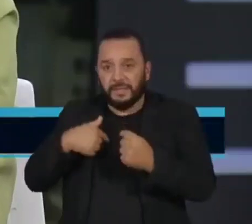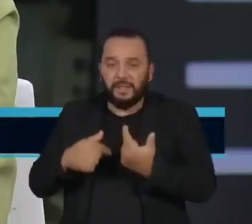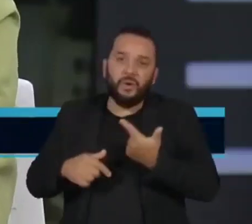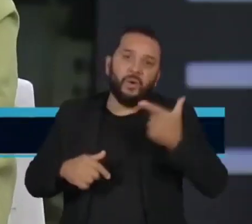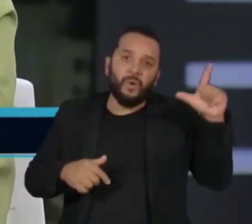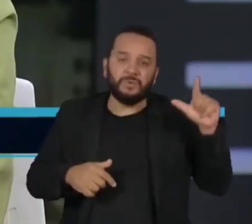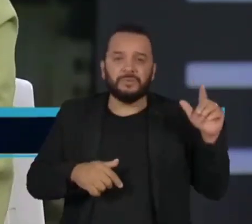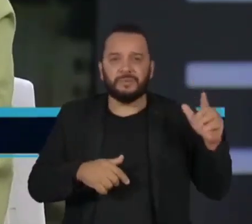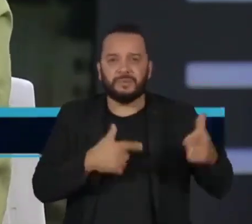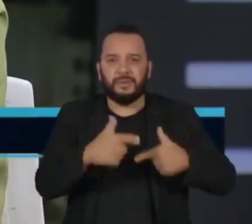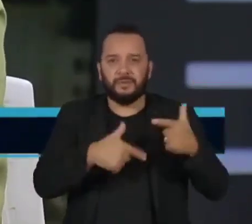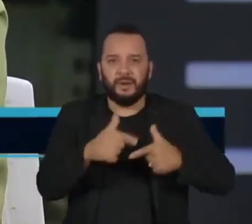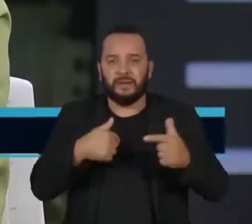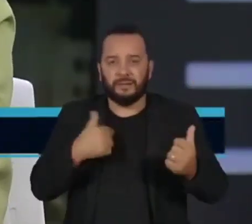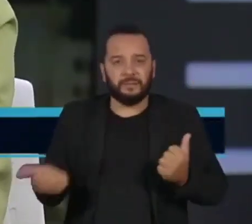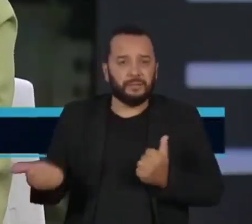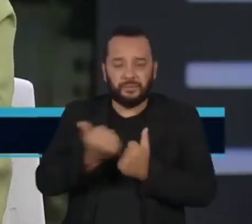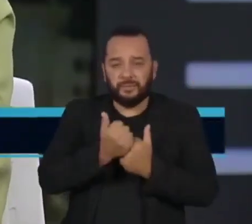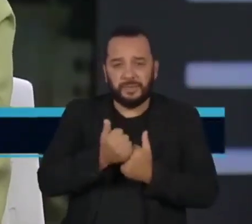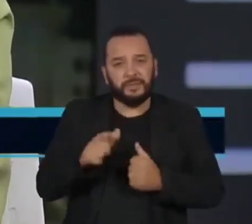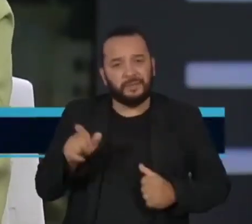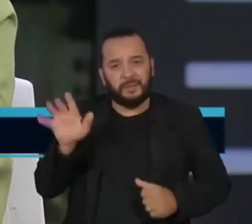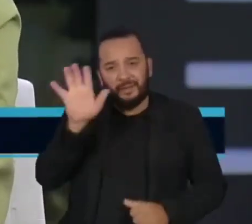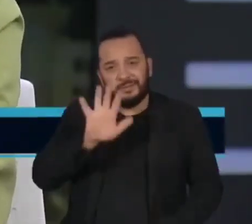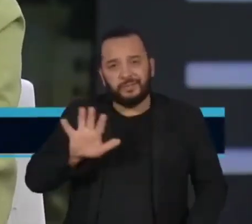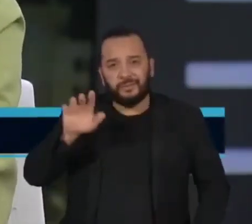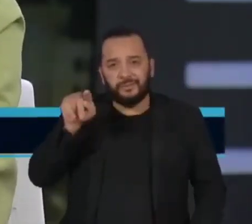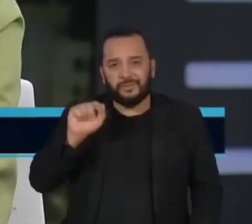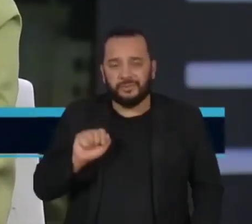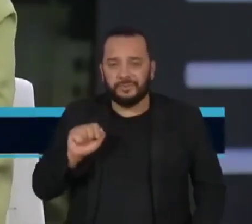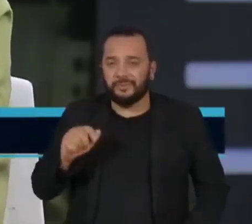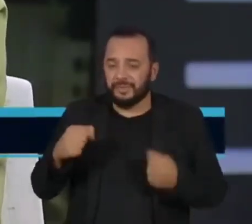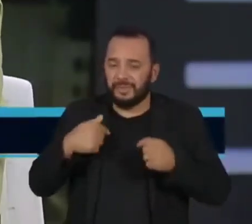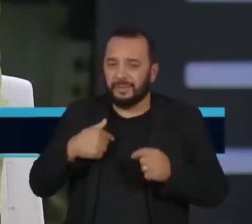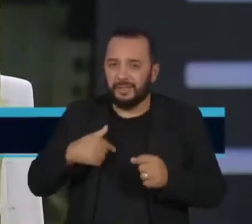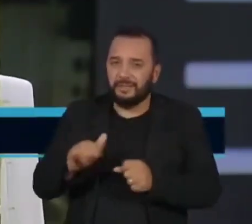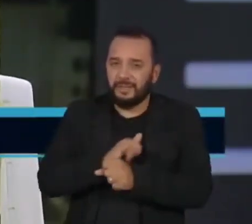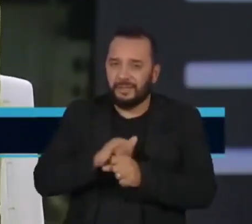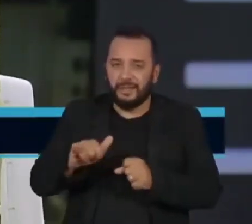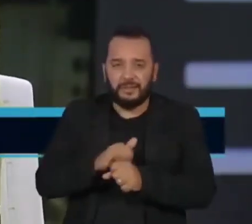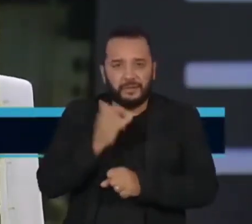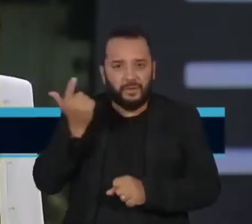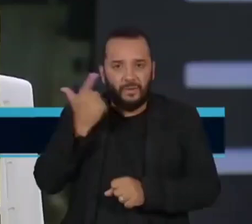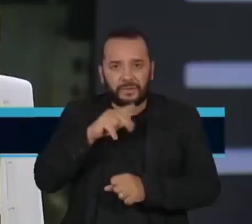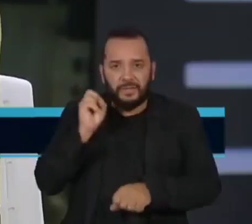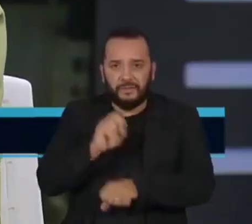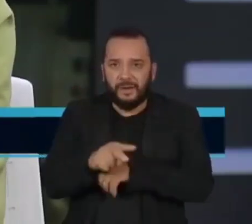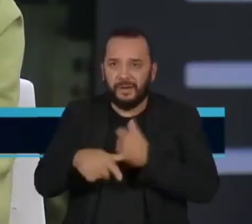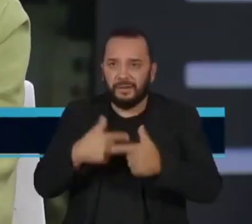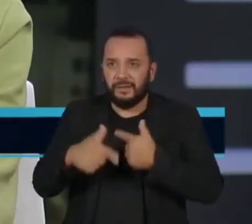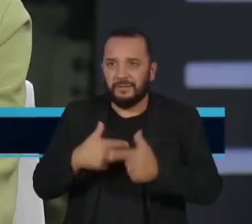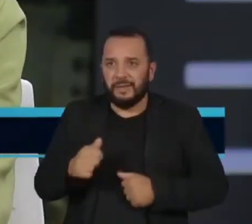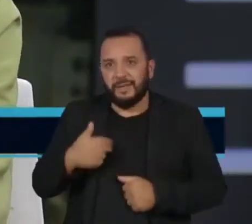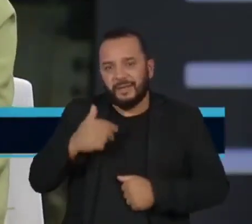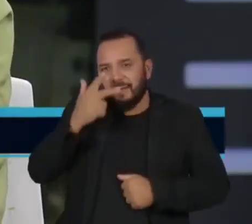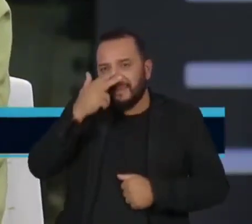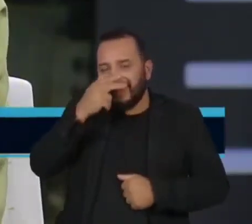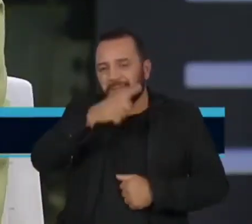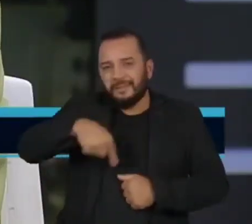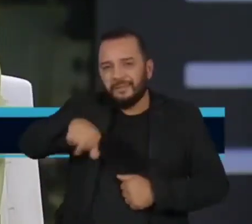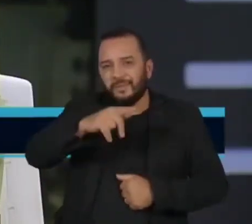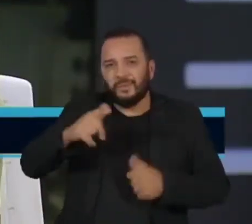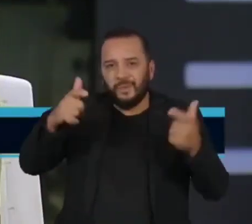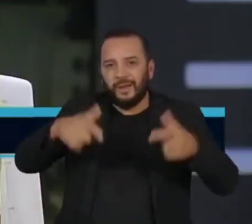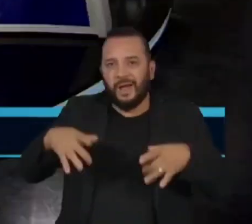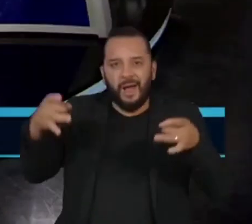política social também naquelas regiões, precisam de política de alternativa de trabalho. Enfim, fica parecendo que é uma terra de ninguém ali, né? Que a gente não